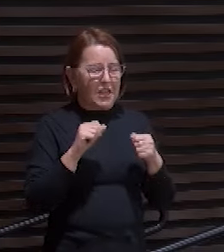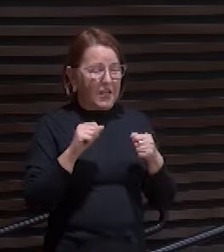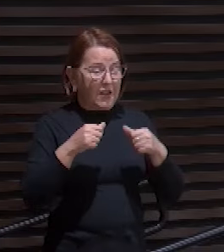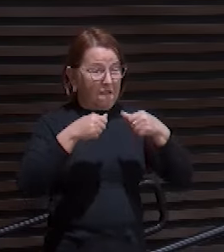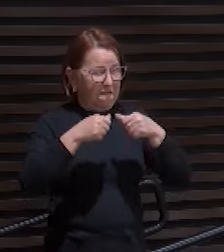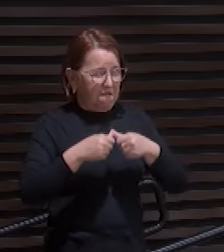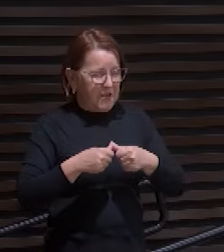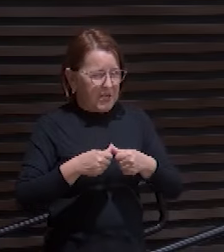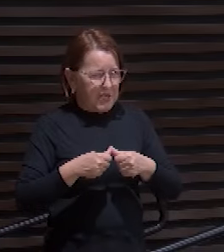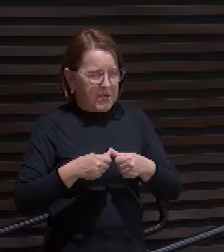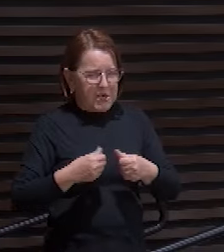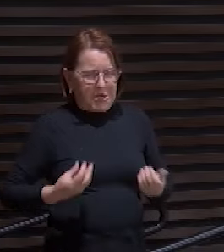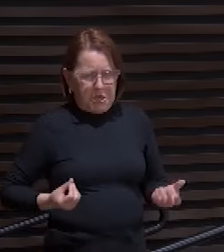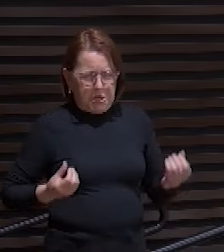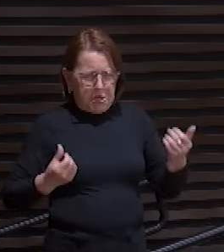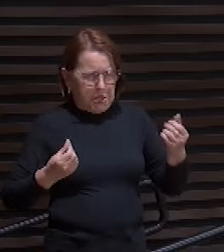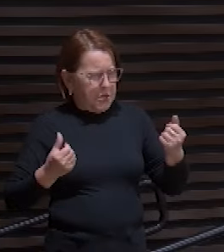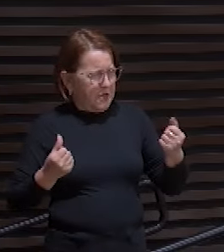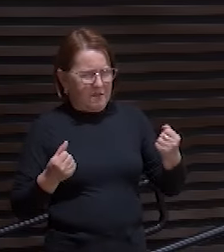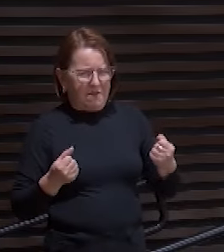pecado.